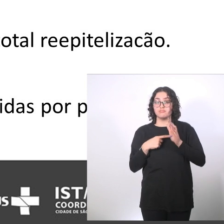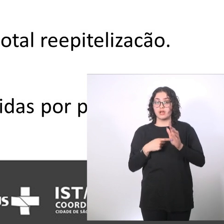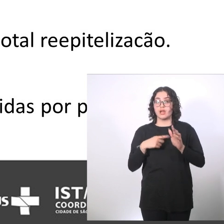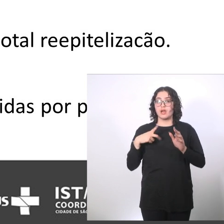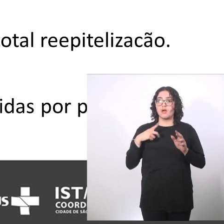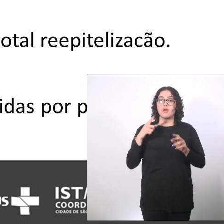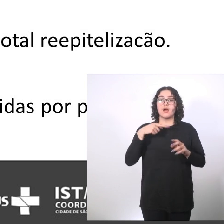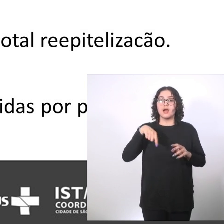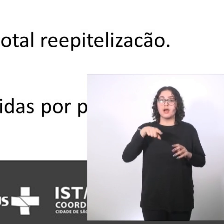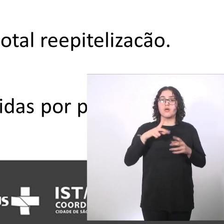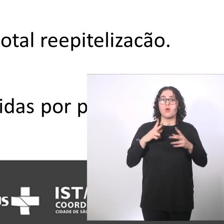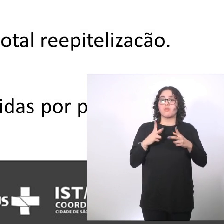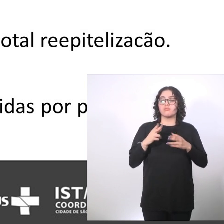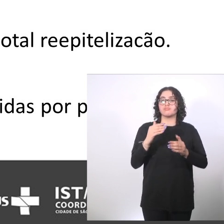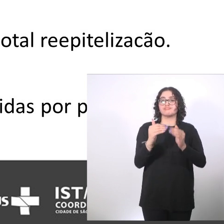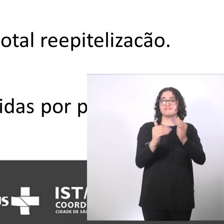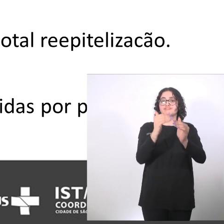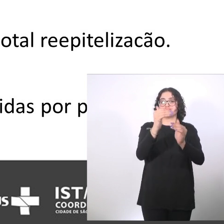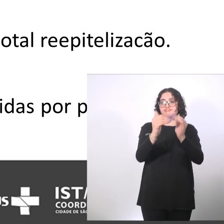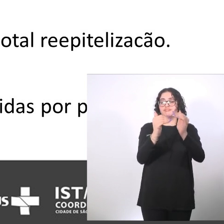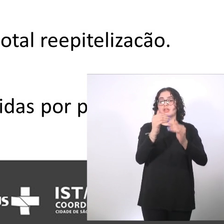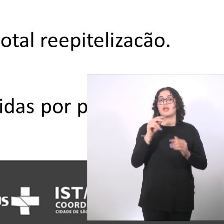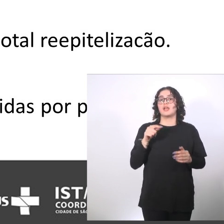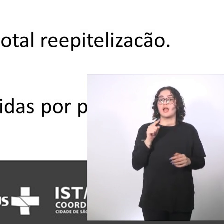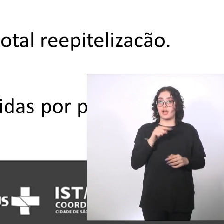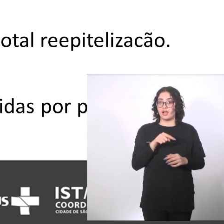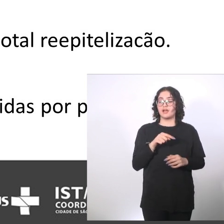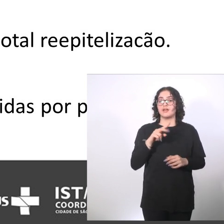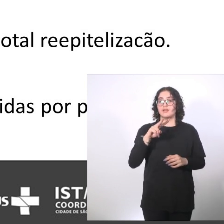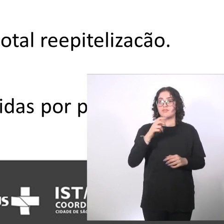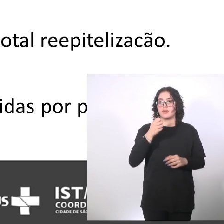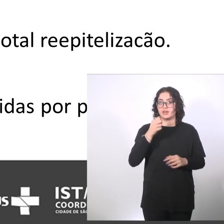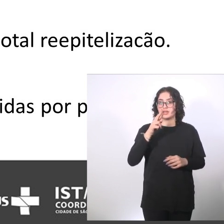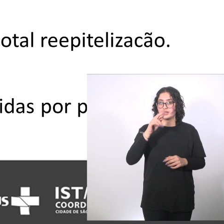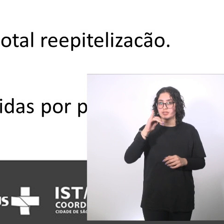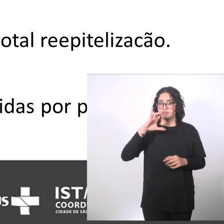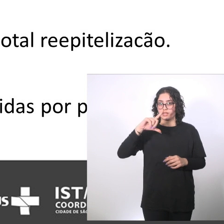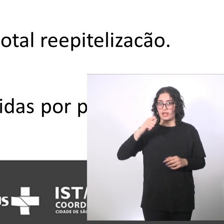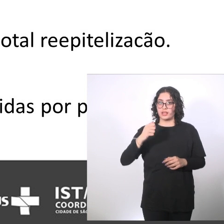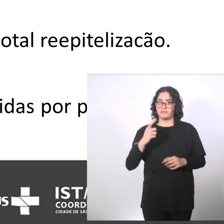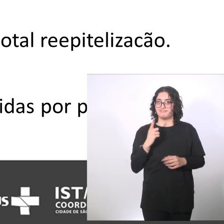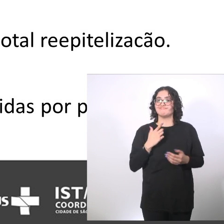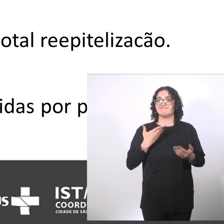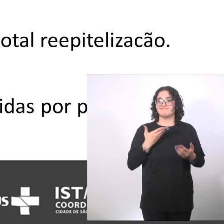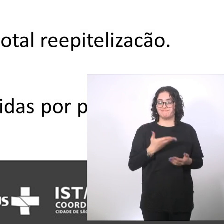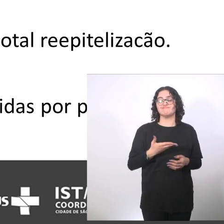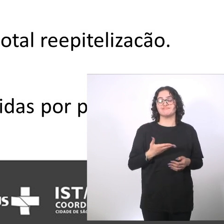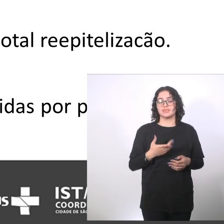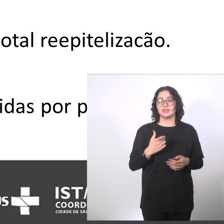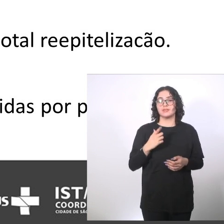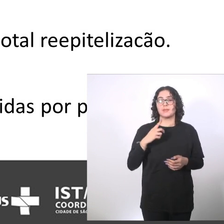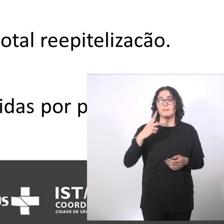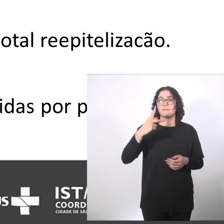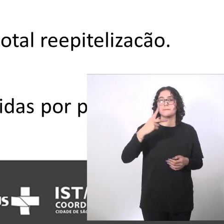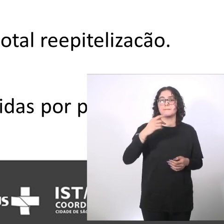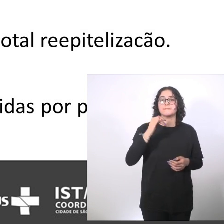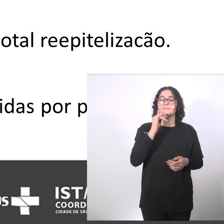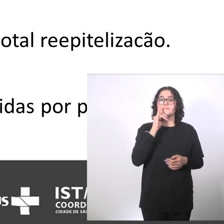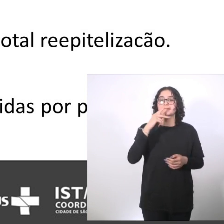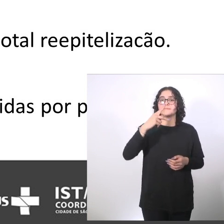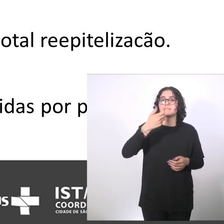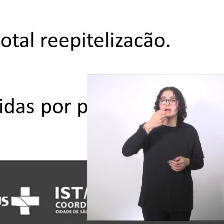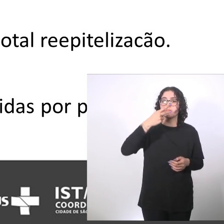mesma fase de evolução. Na varicela, a gente tem o polimorfismo regional, então a gente tem